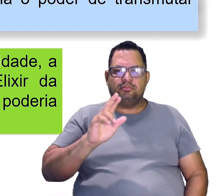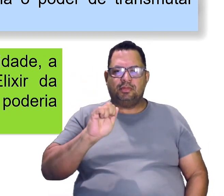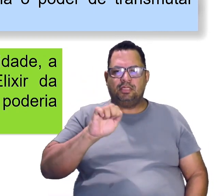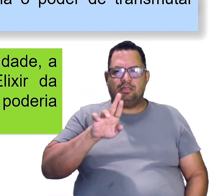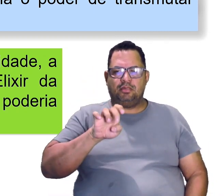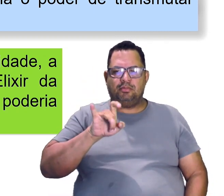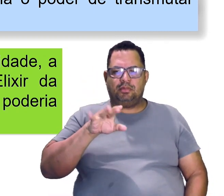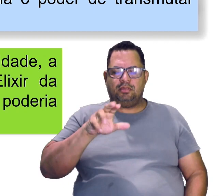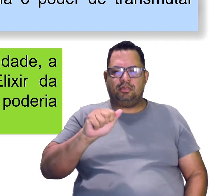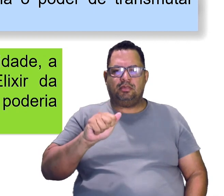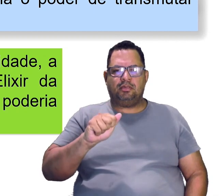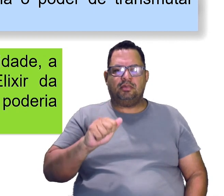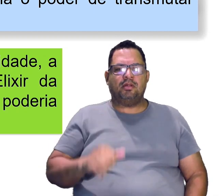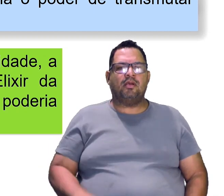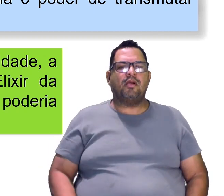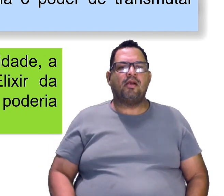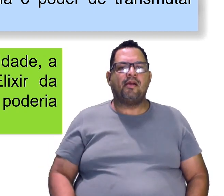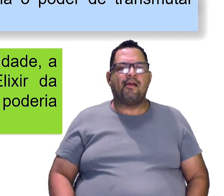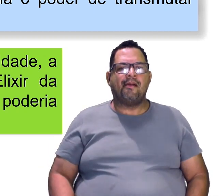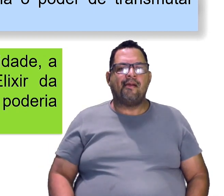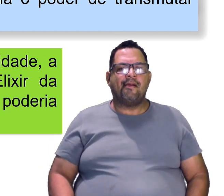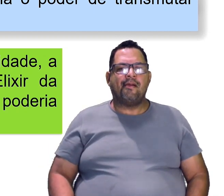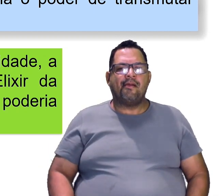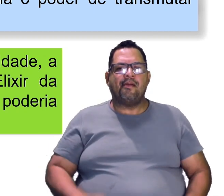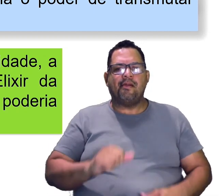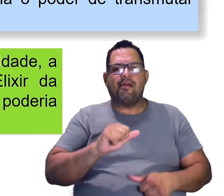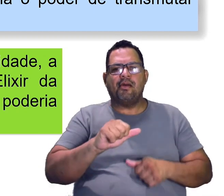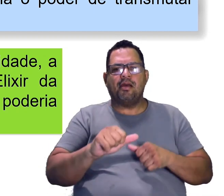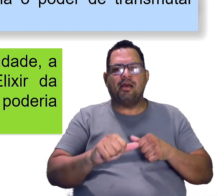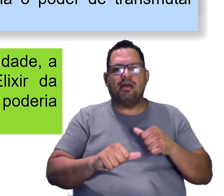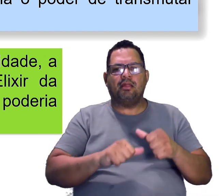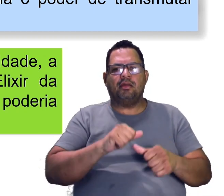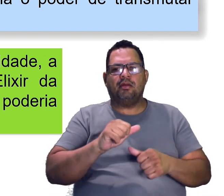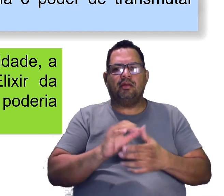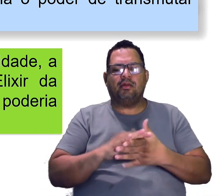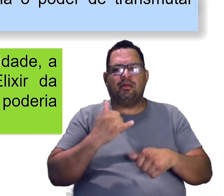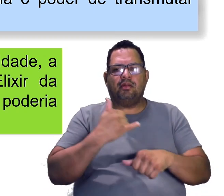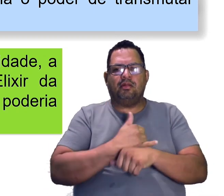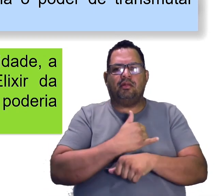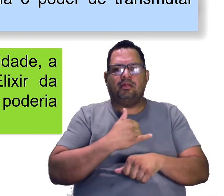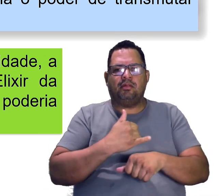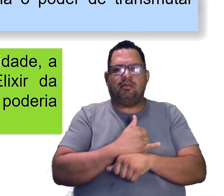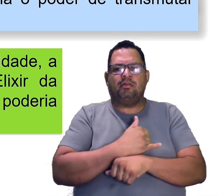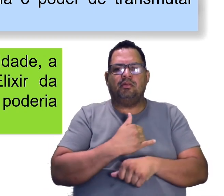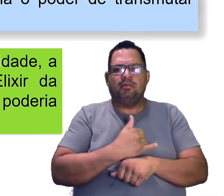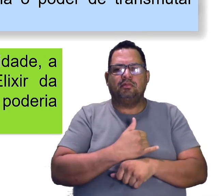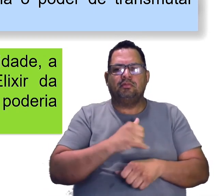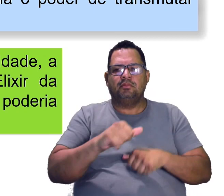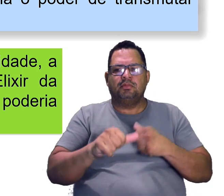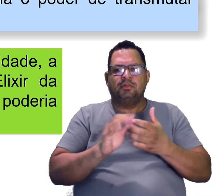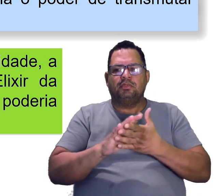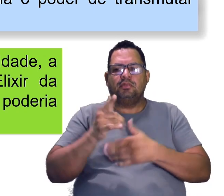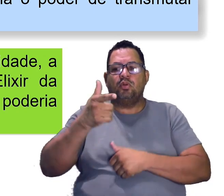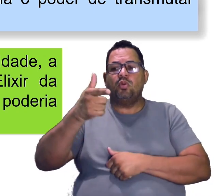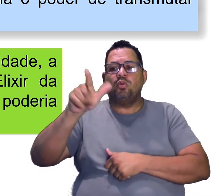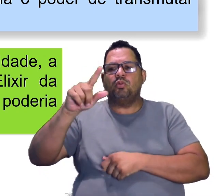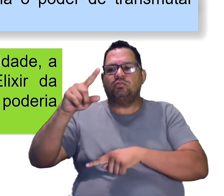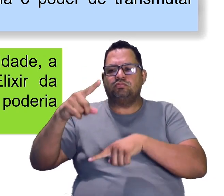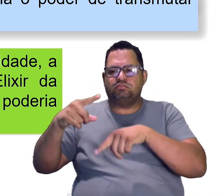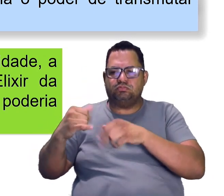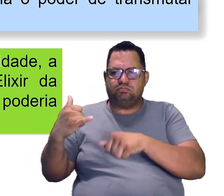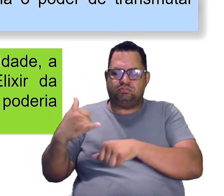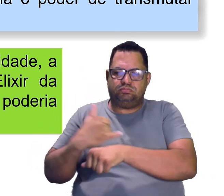né? A transmutação dos metais, muitas vezes eles transformavam o metal em outro metal,